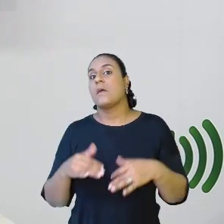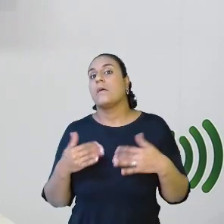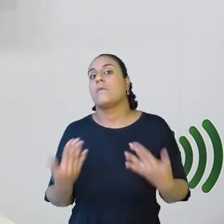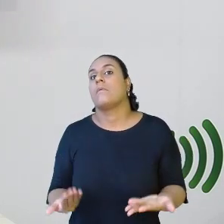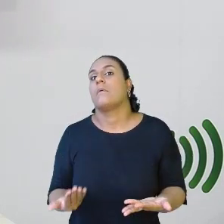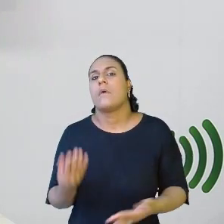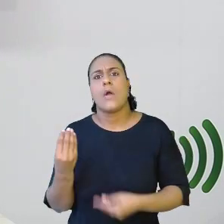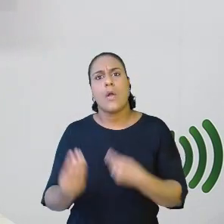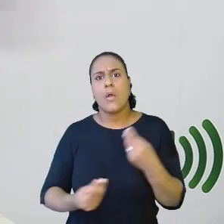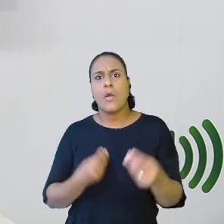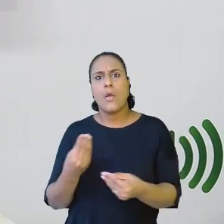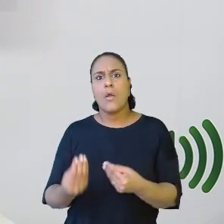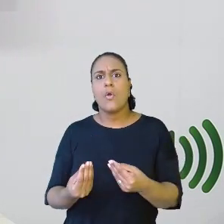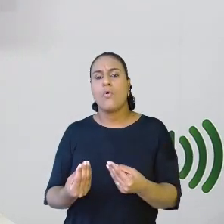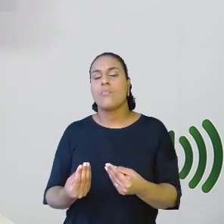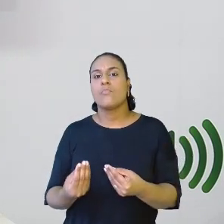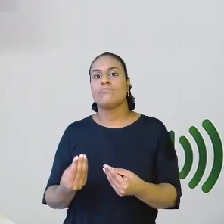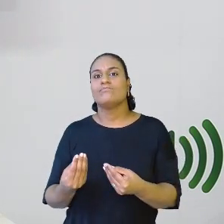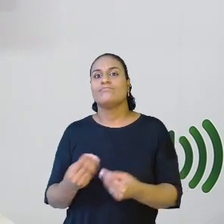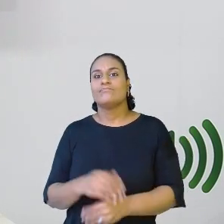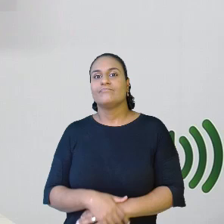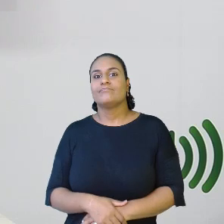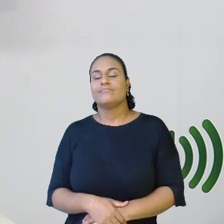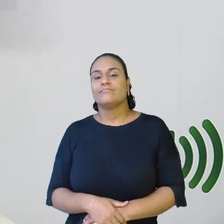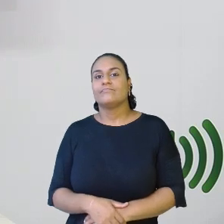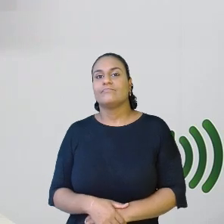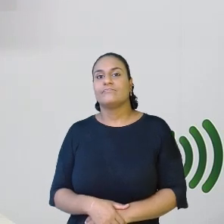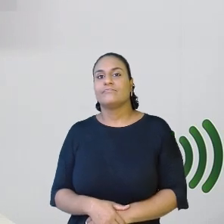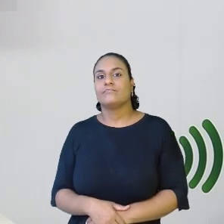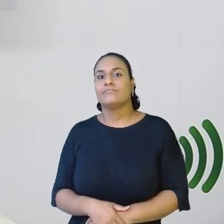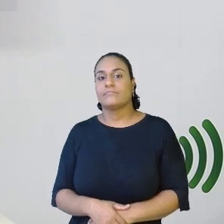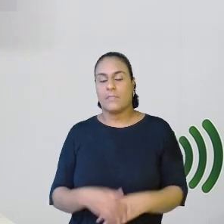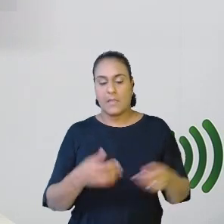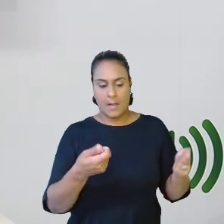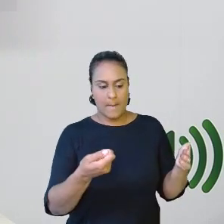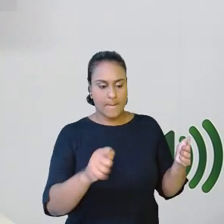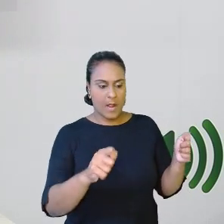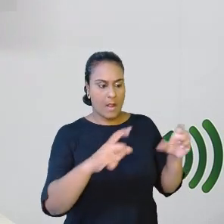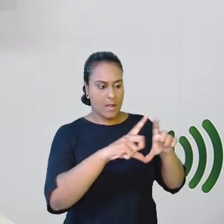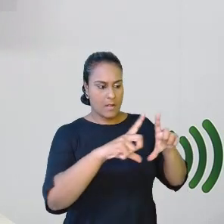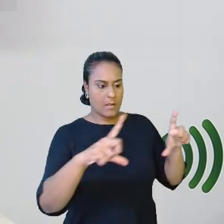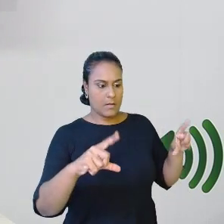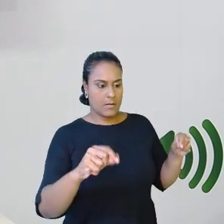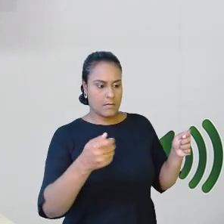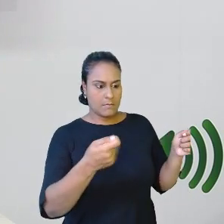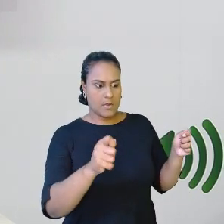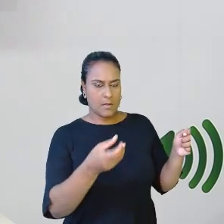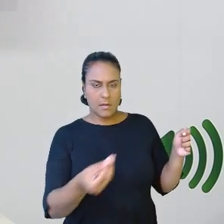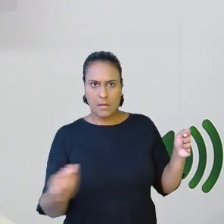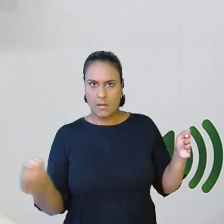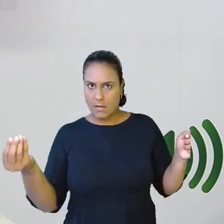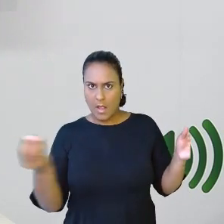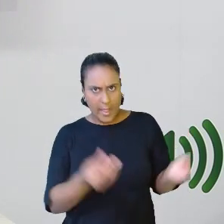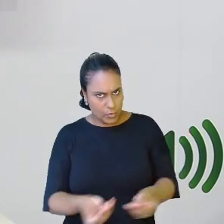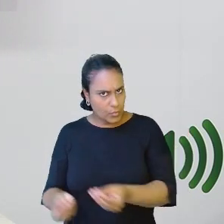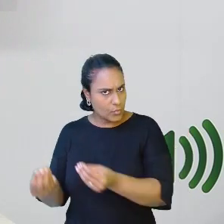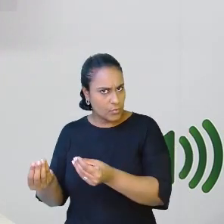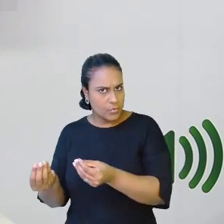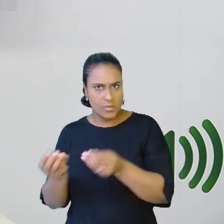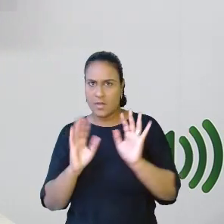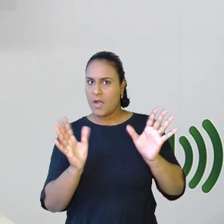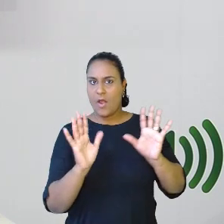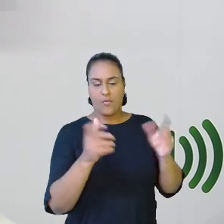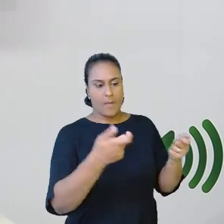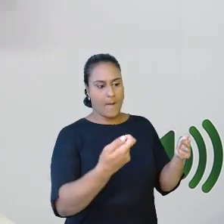vamos resolver isso aí? Essas 2 partes que Miguel vai dar para o irmão, é o inteiro? Não é o